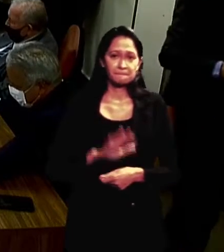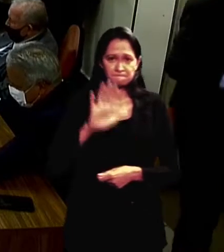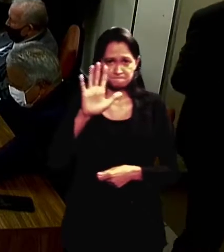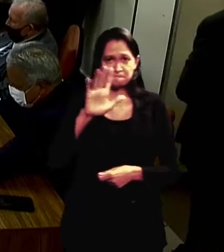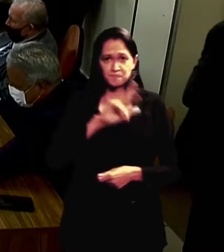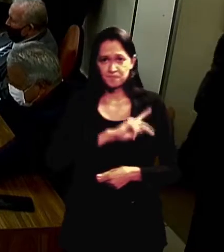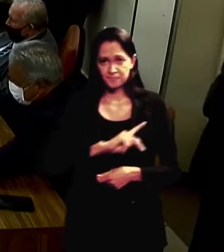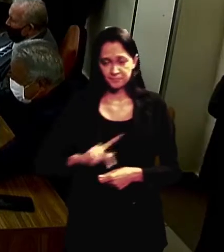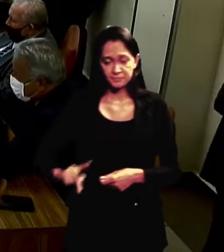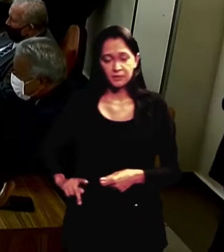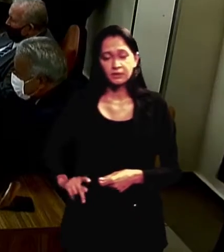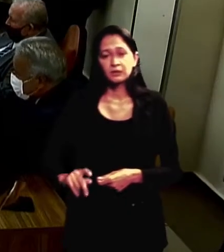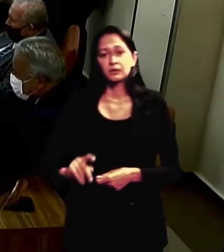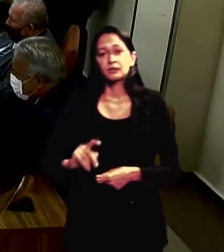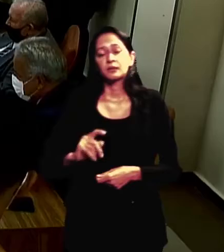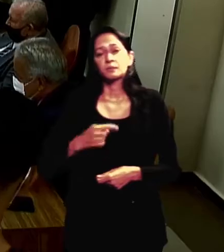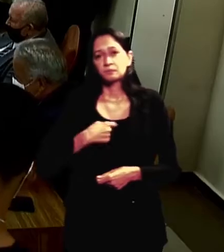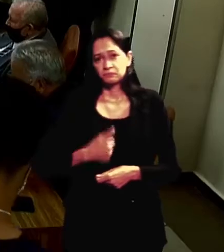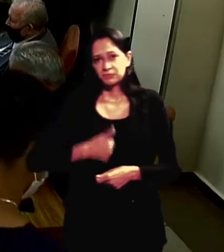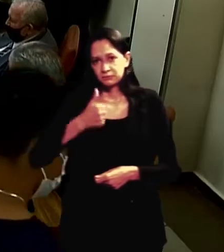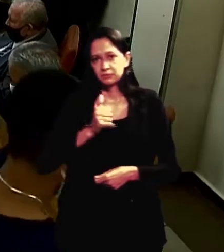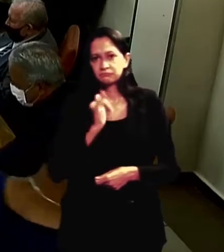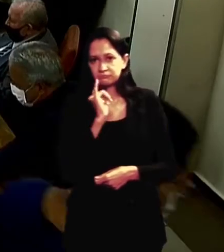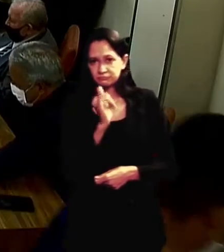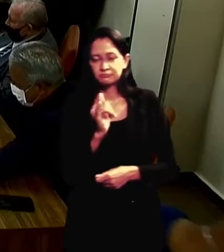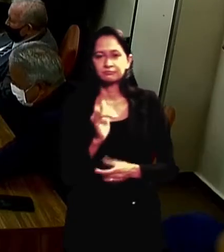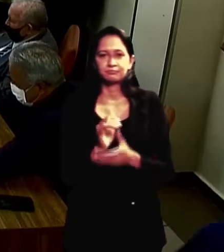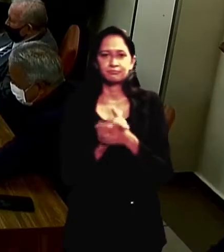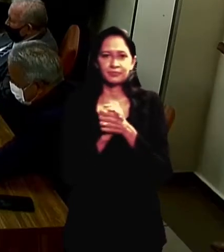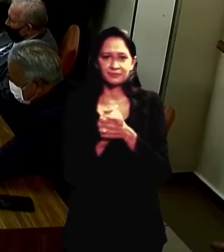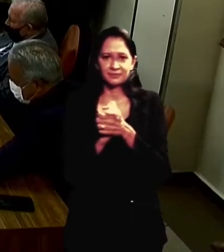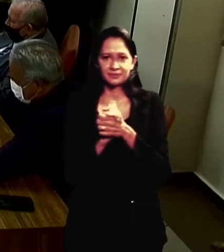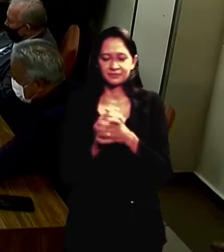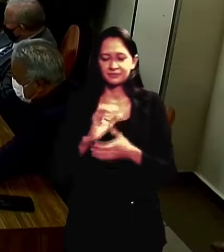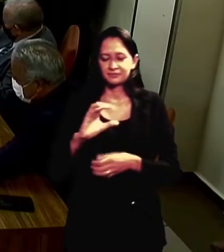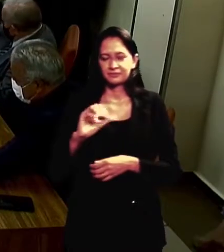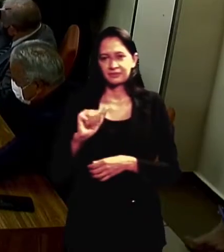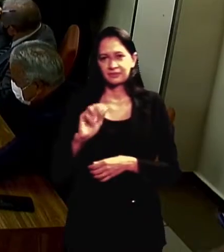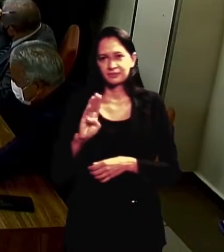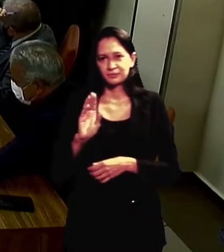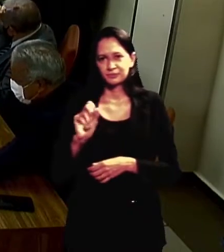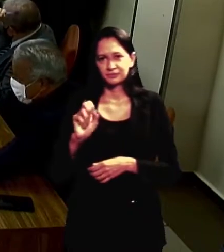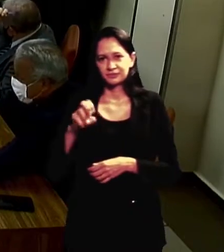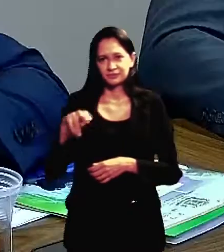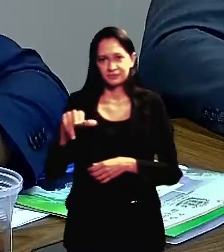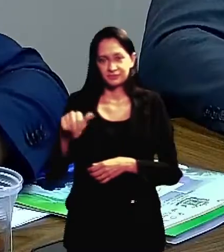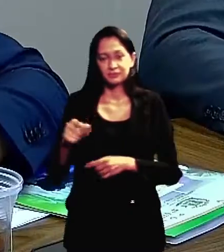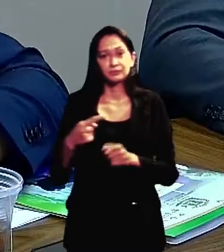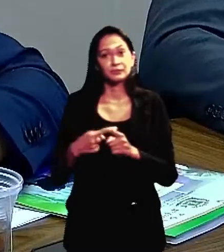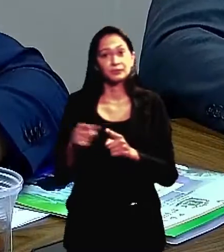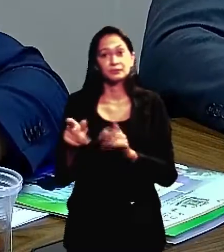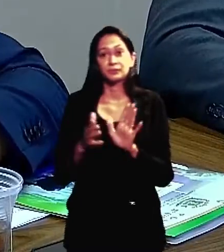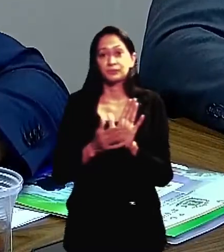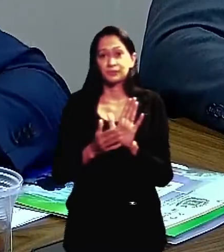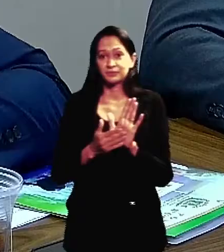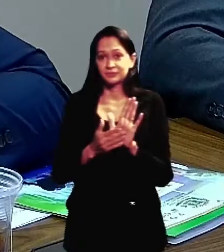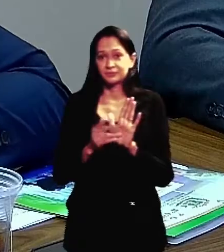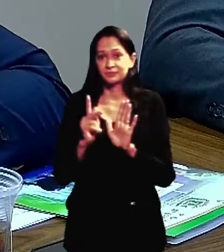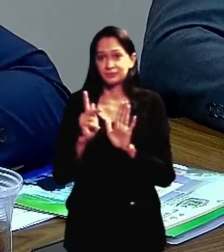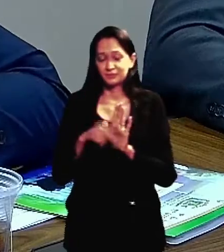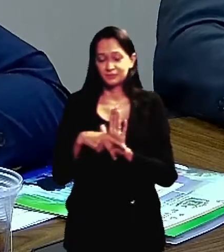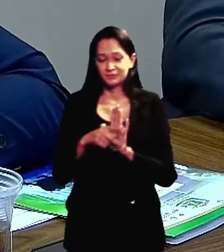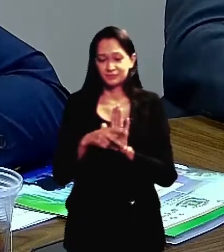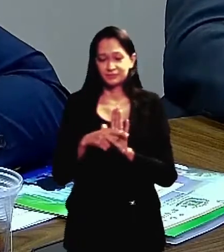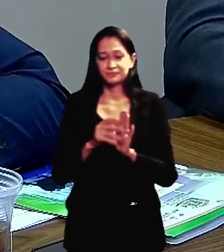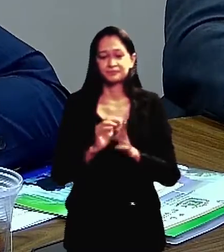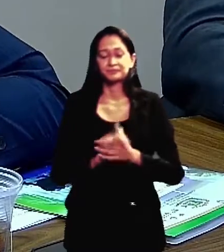Senhor presidente, inicialmente eu quero parabenizar o vereador Cabo Sena pela propositura. Nós não